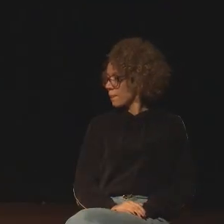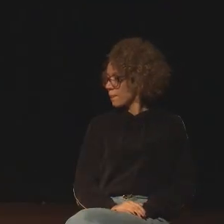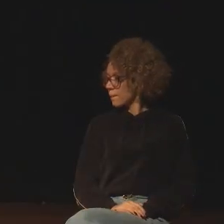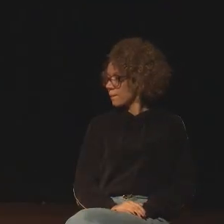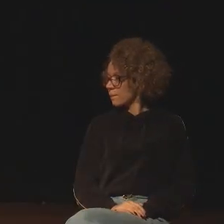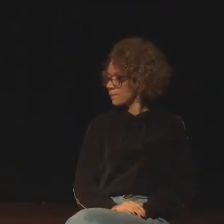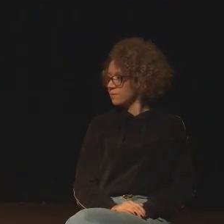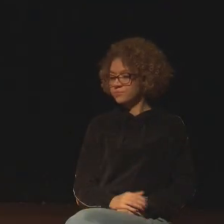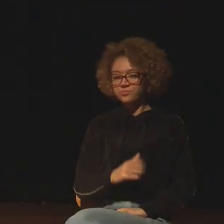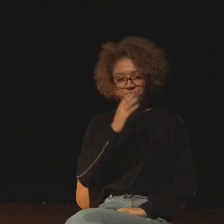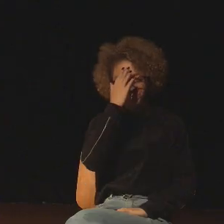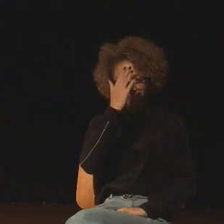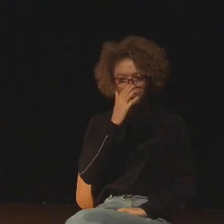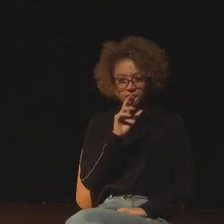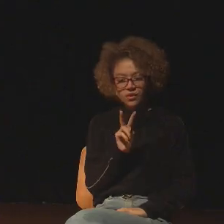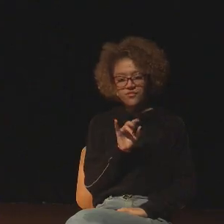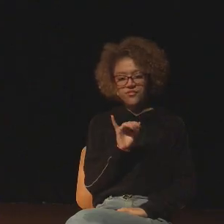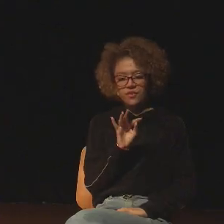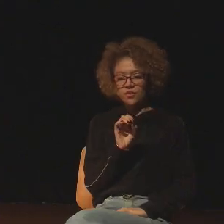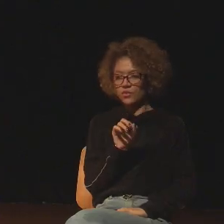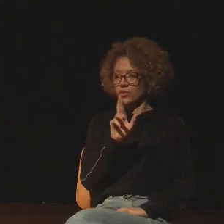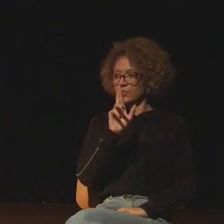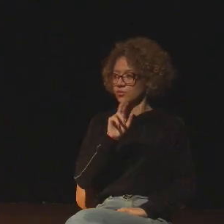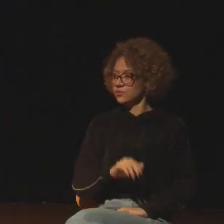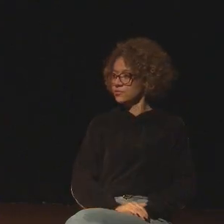Muito obrigada. Vitor,